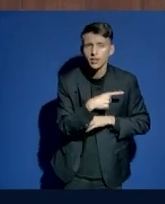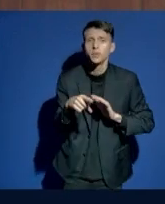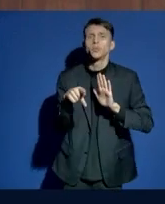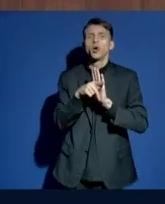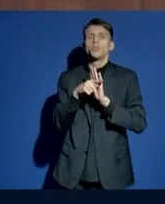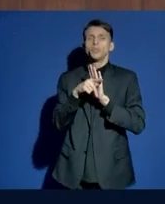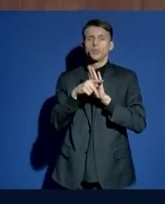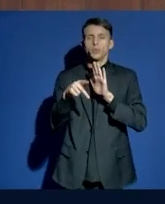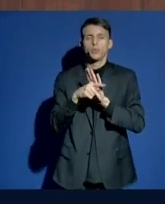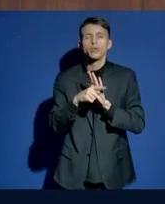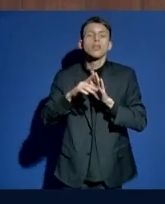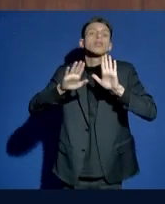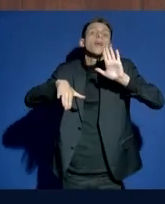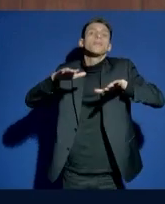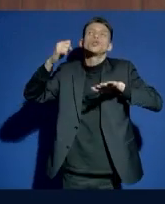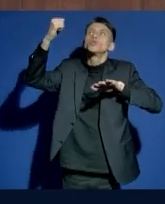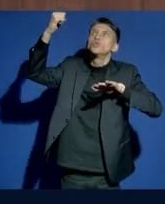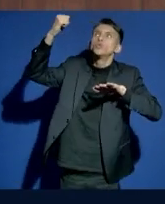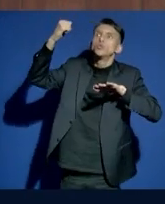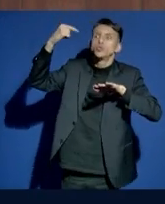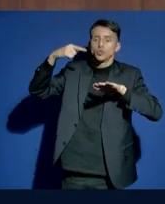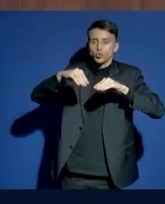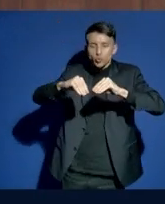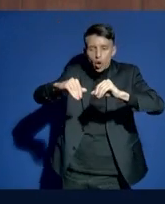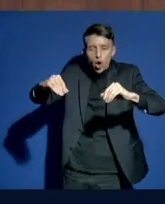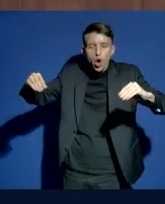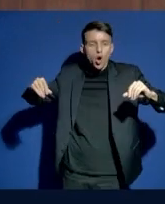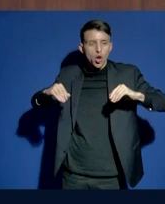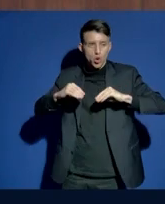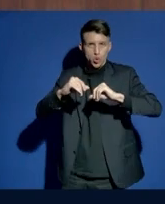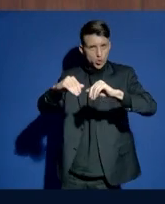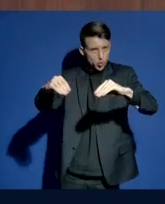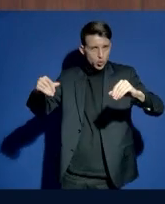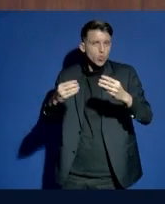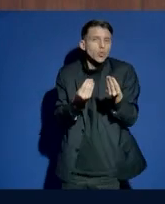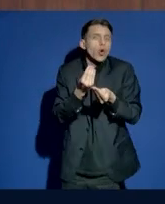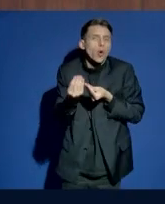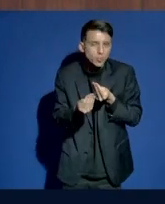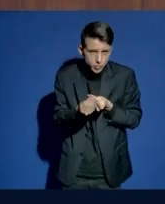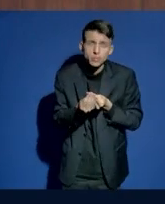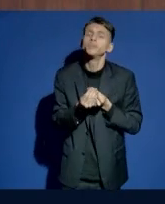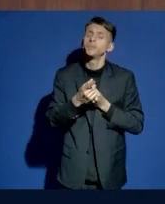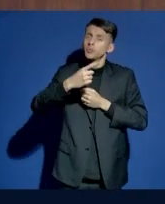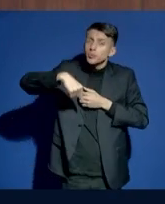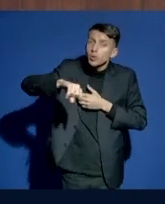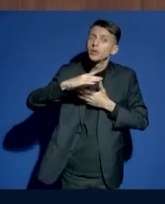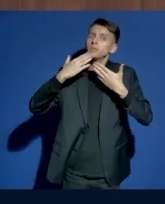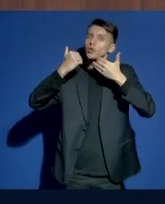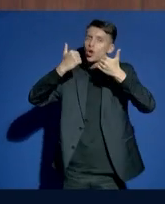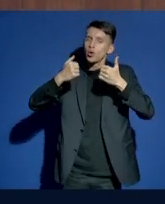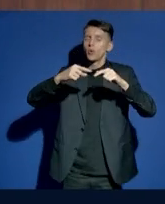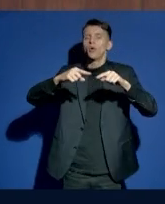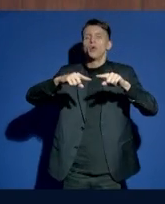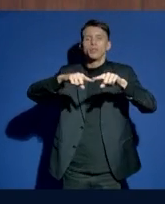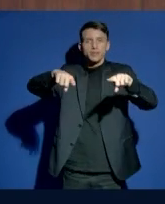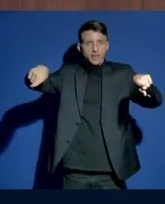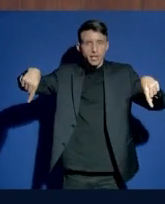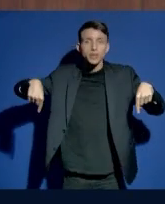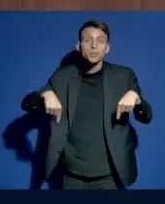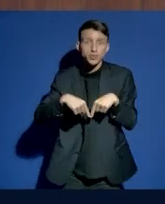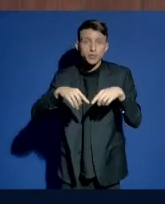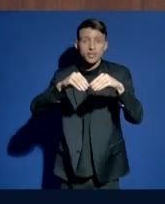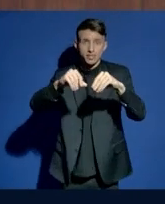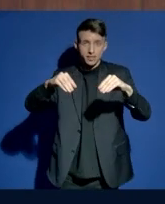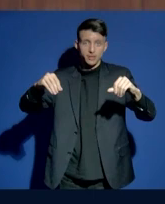solo, que agilizam e melhoram a microbiótica do terreno em si.